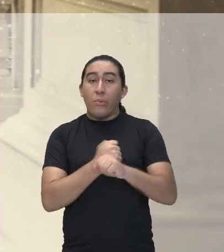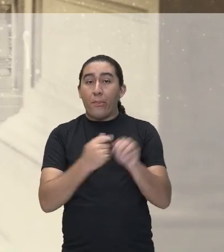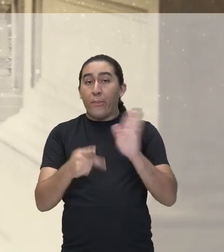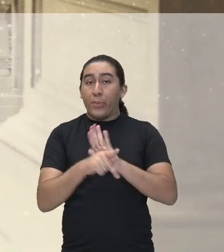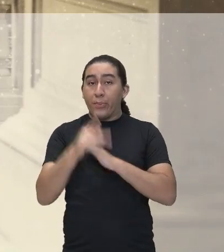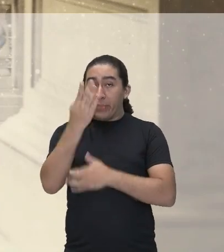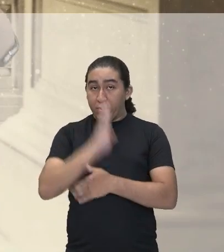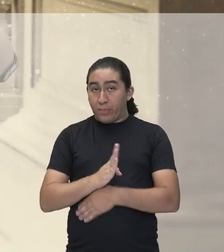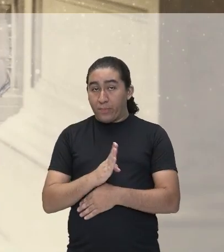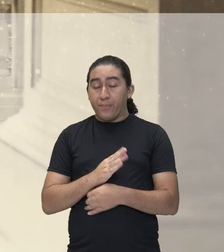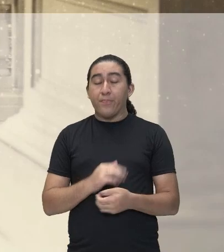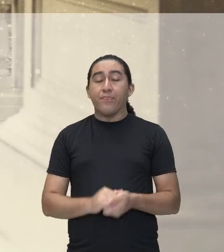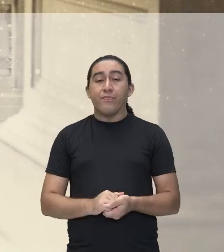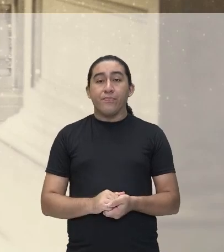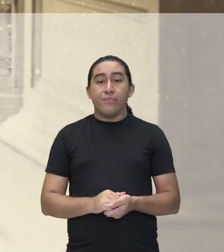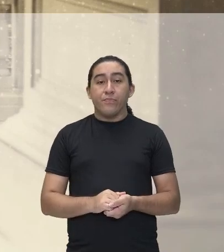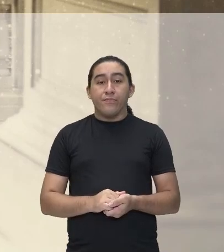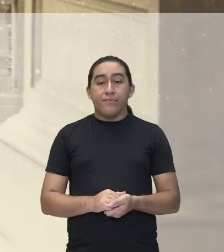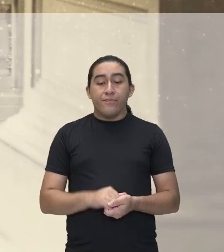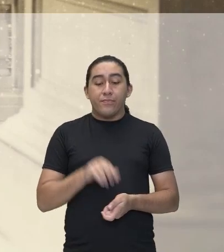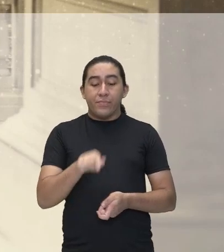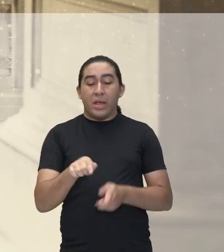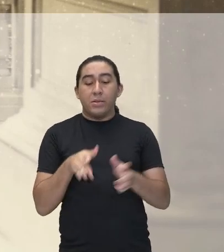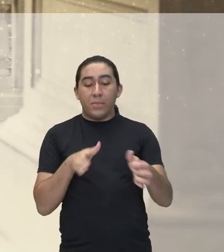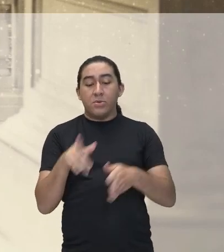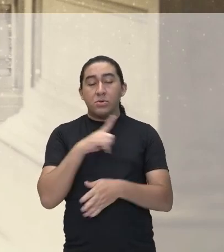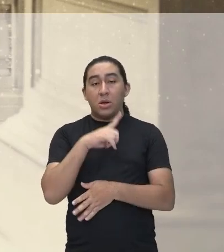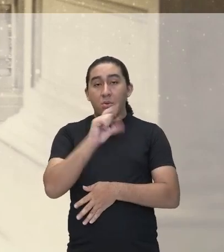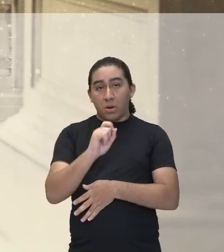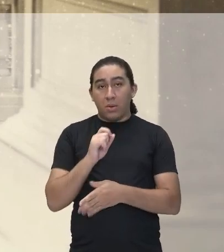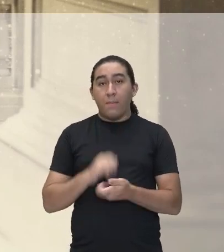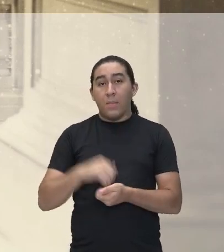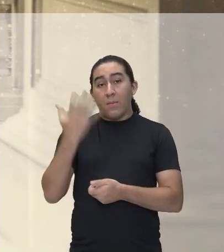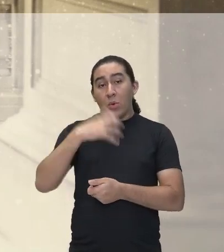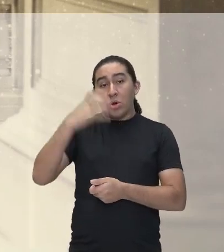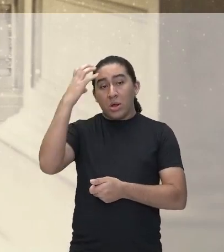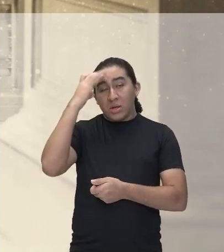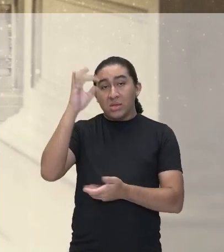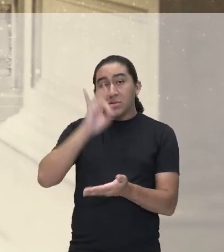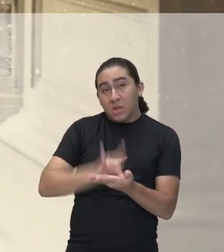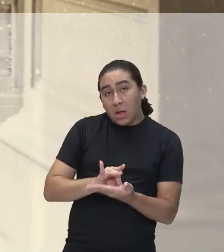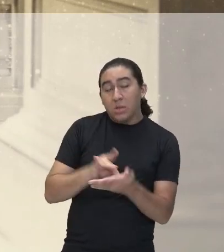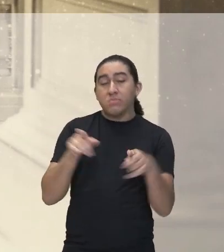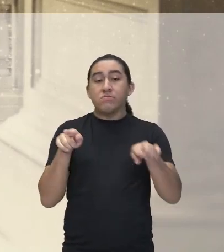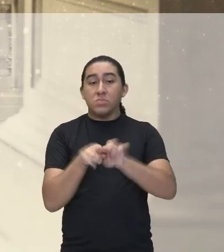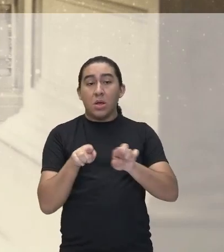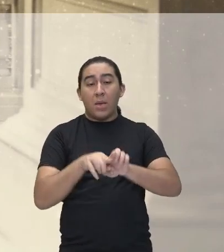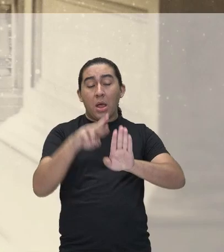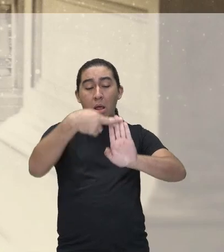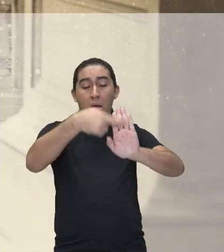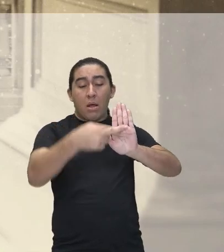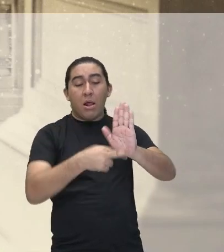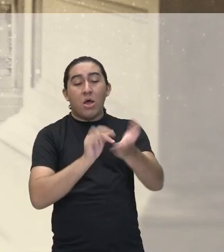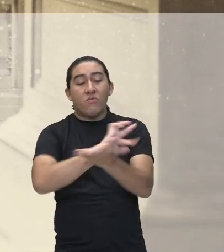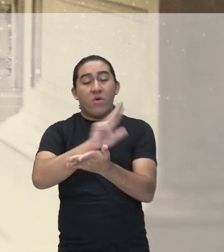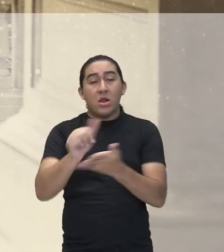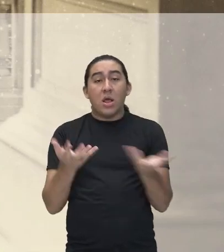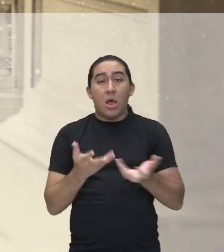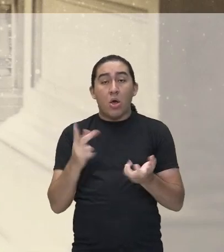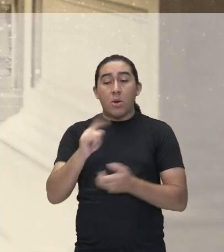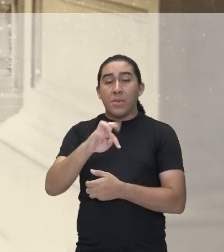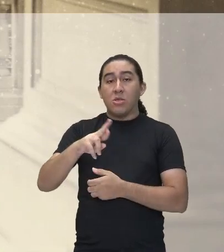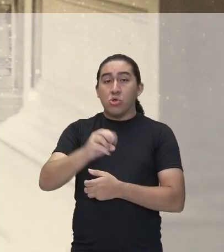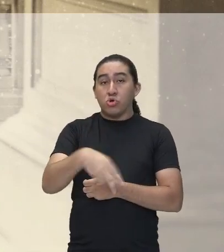tá? Nesse período aqui, o que nós temos? Uma monarquia conservadora. Agora, quem é o regente é o Pedro